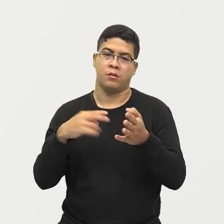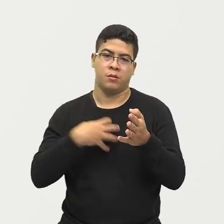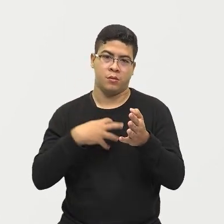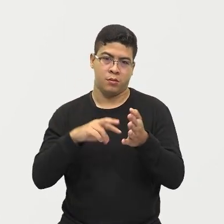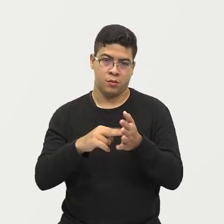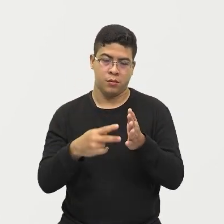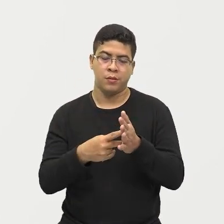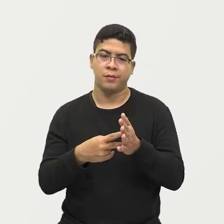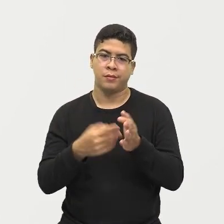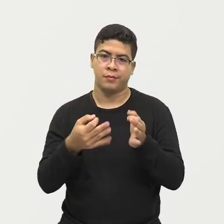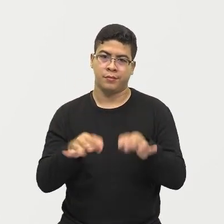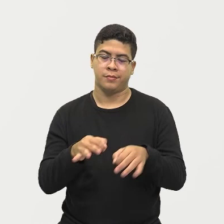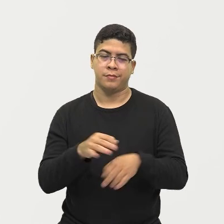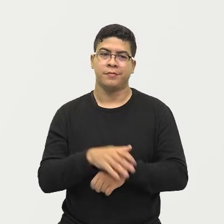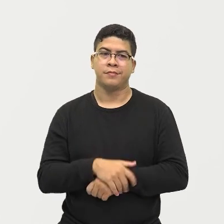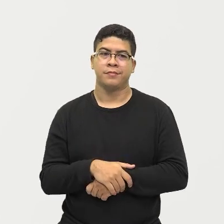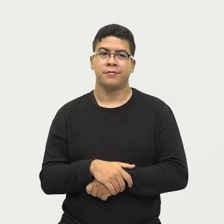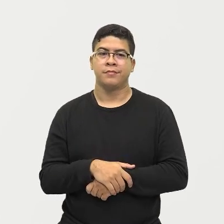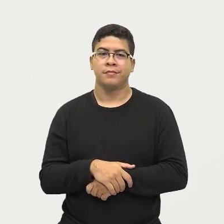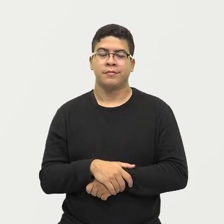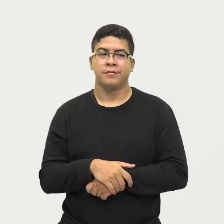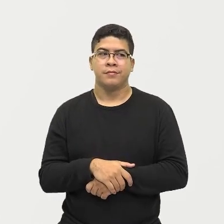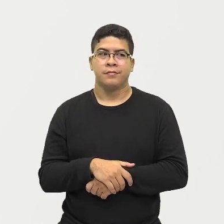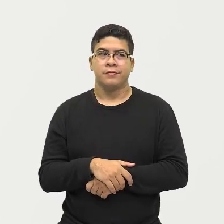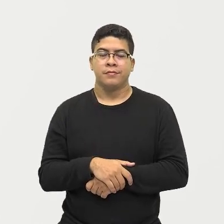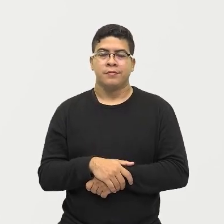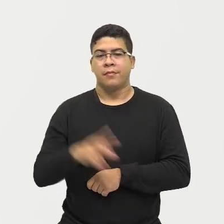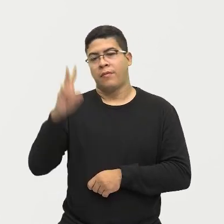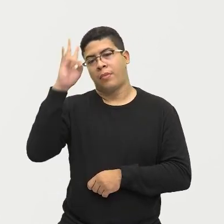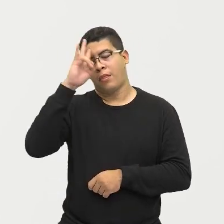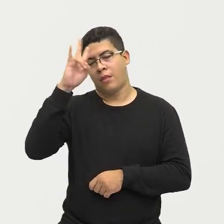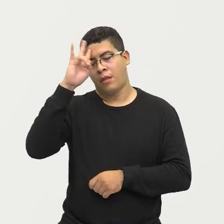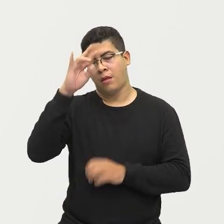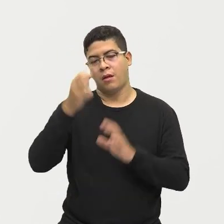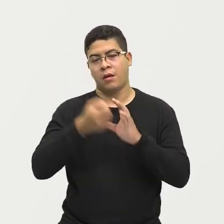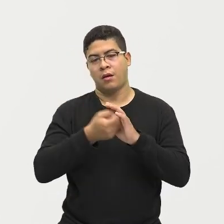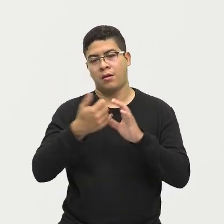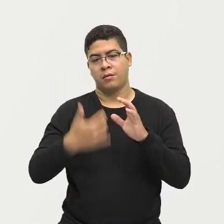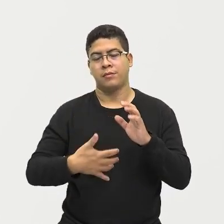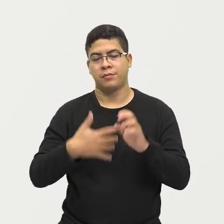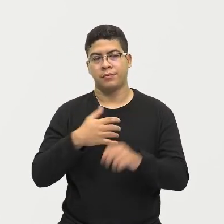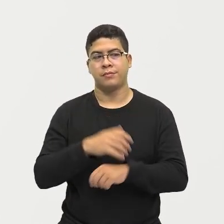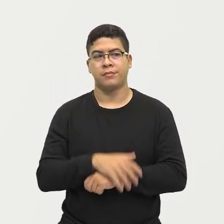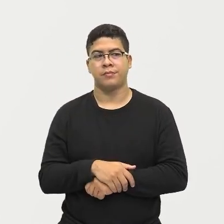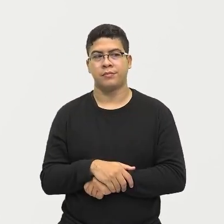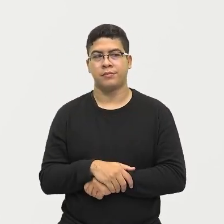falares regionais. Então vamos relembrar as características de Mário de Andrade. Vamos lá, olha só.